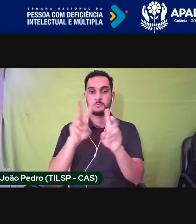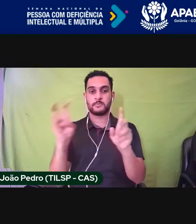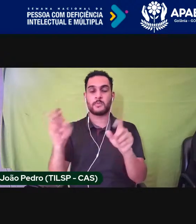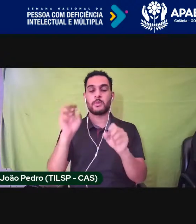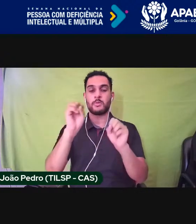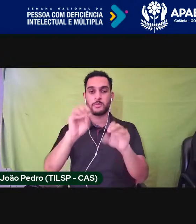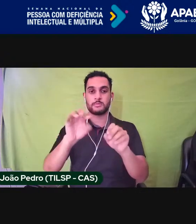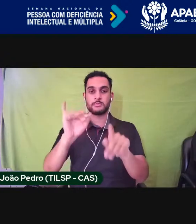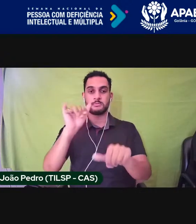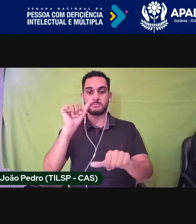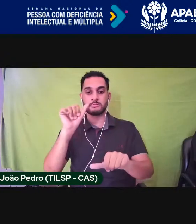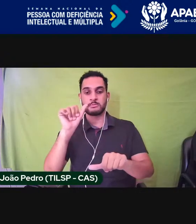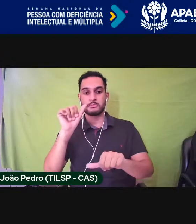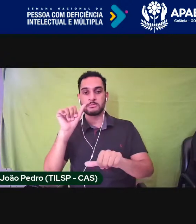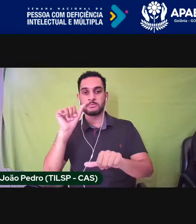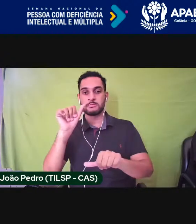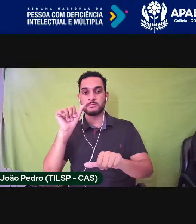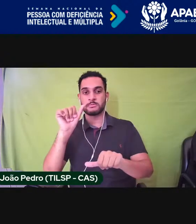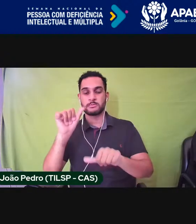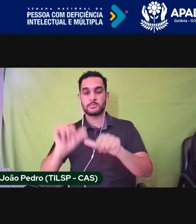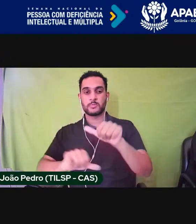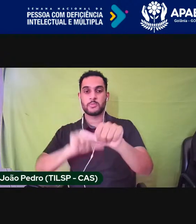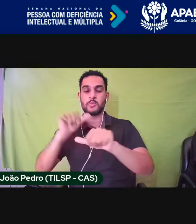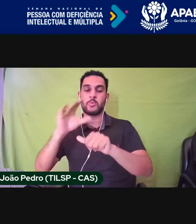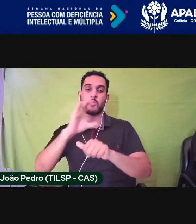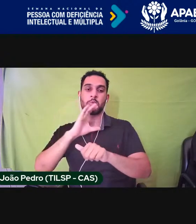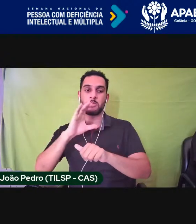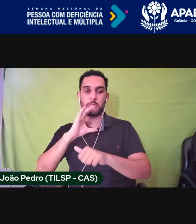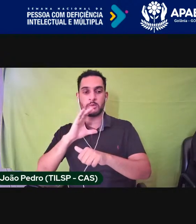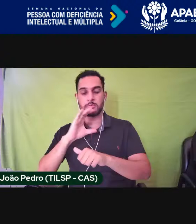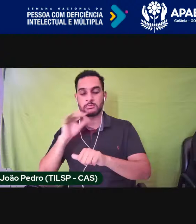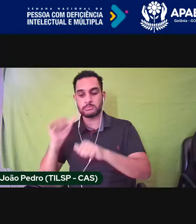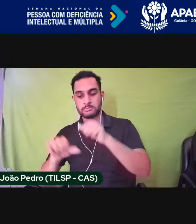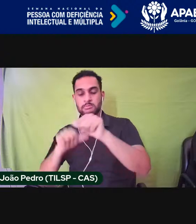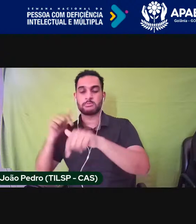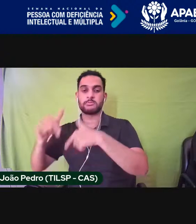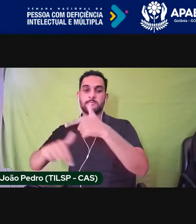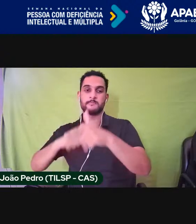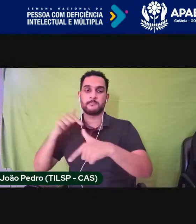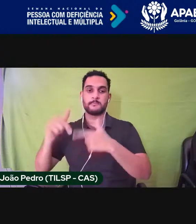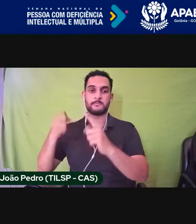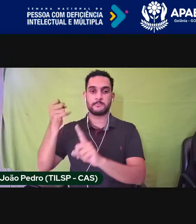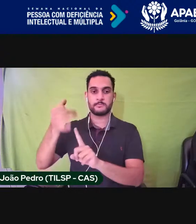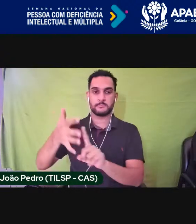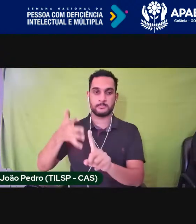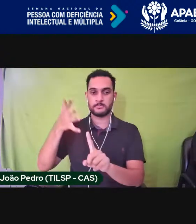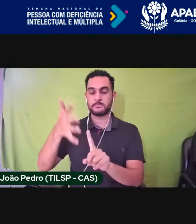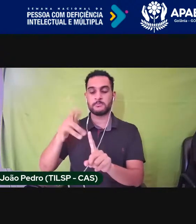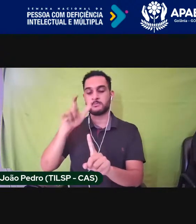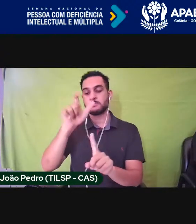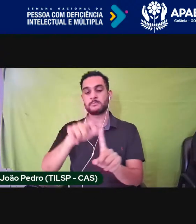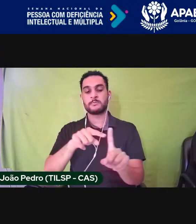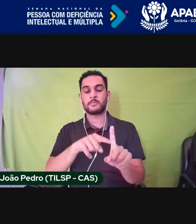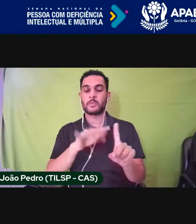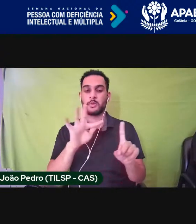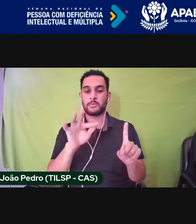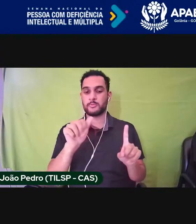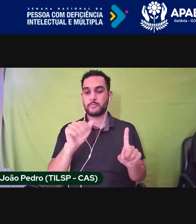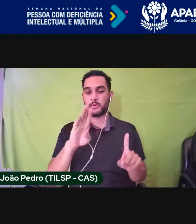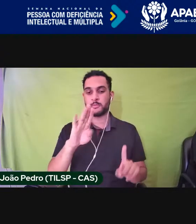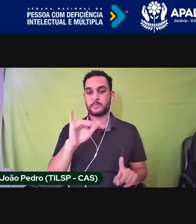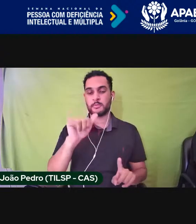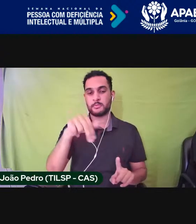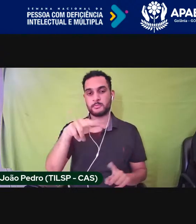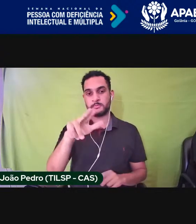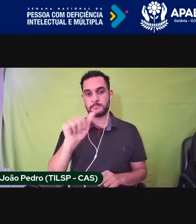em o Conhecimento em Ação, que será ministrado por ministrada por Fabiana Maria das Graças.